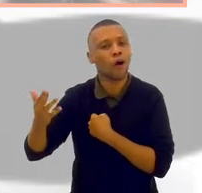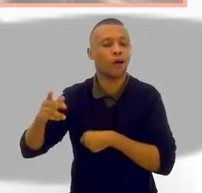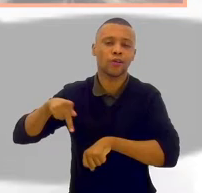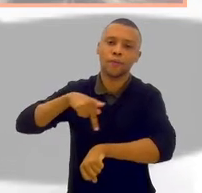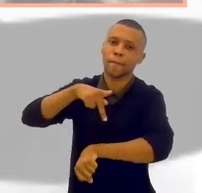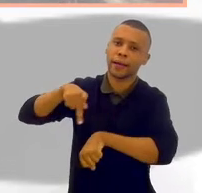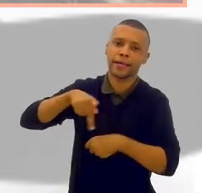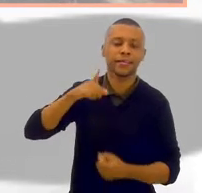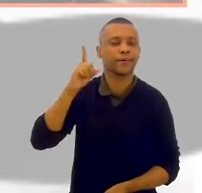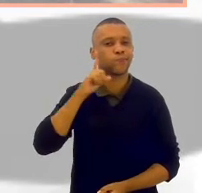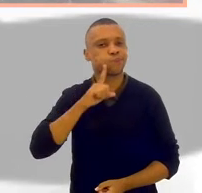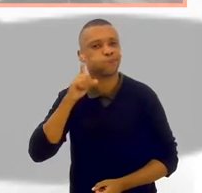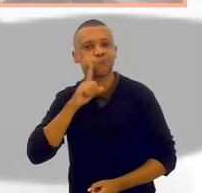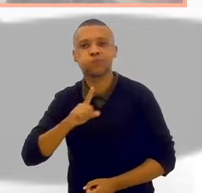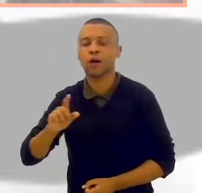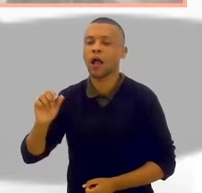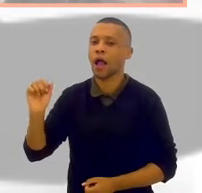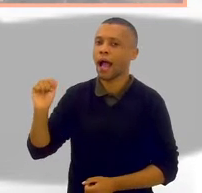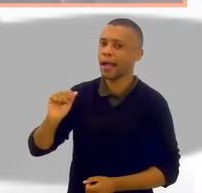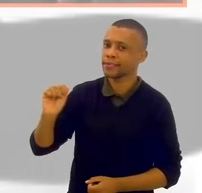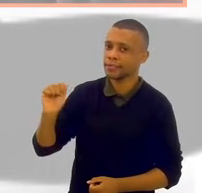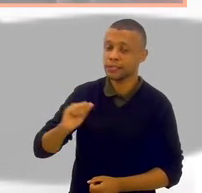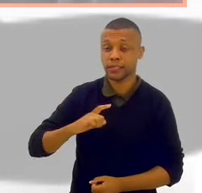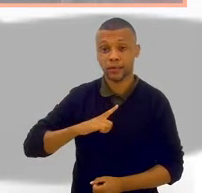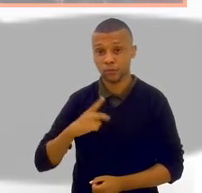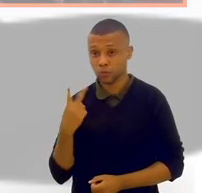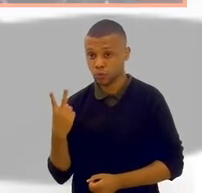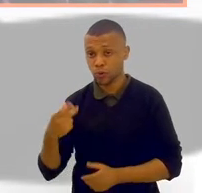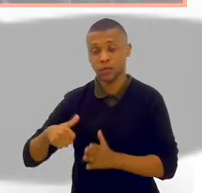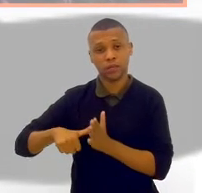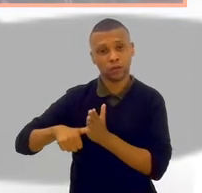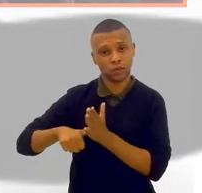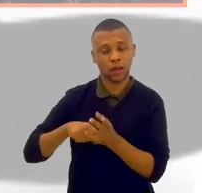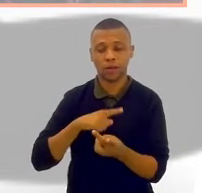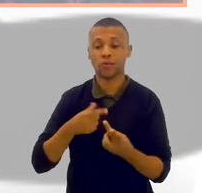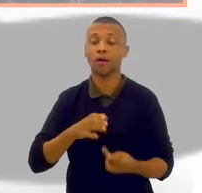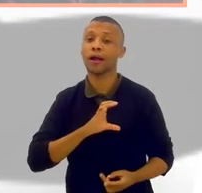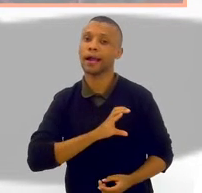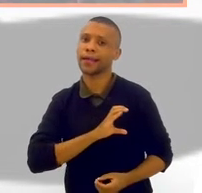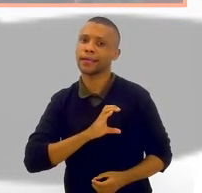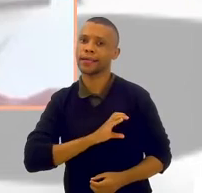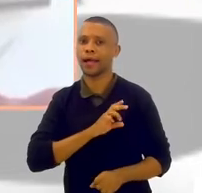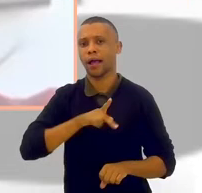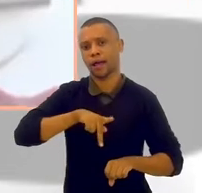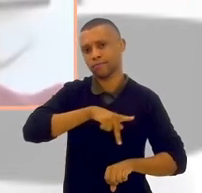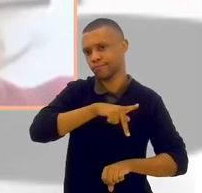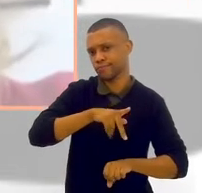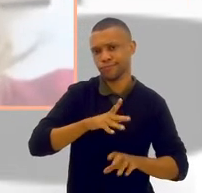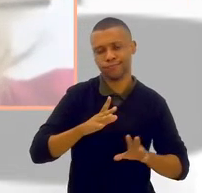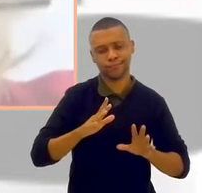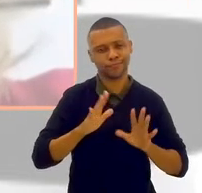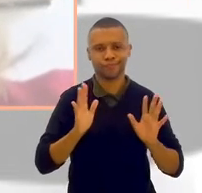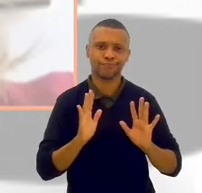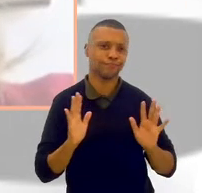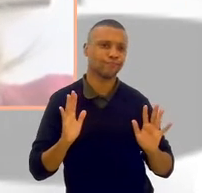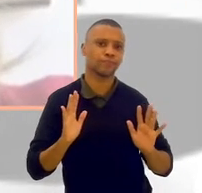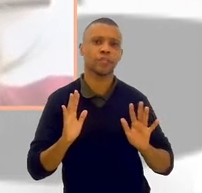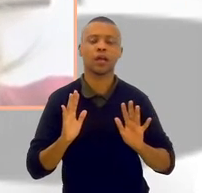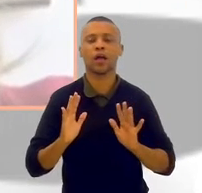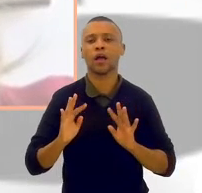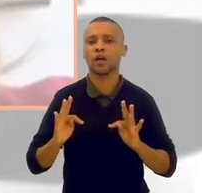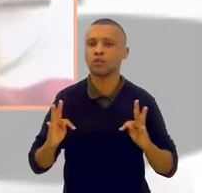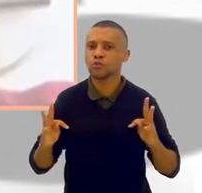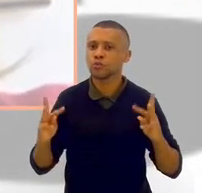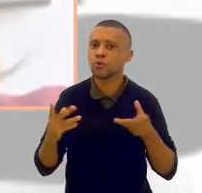Estados Unidos, da Argentina são dois, do Canadá, enfim, com